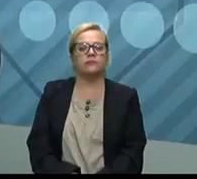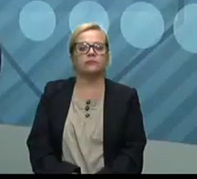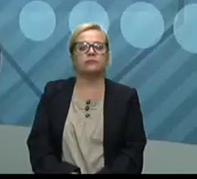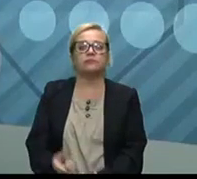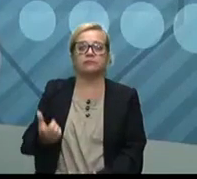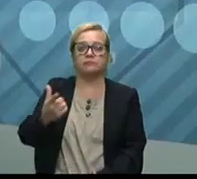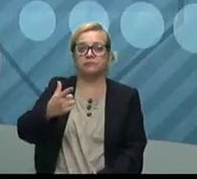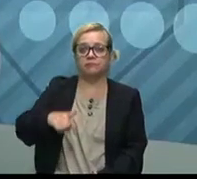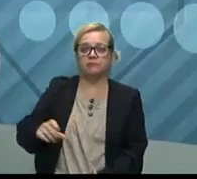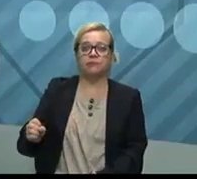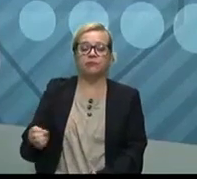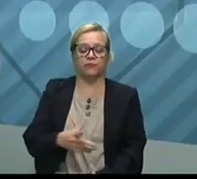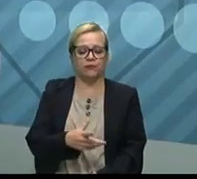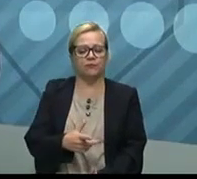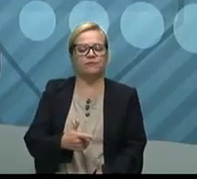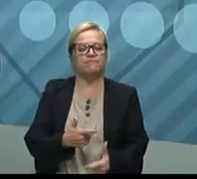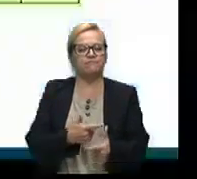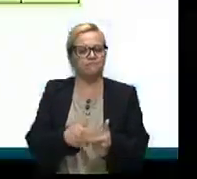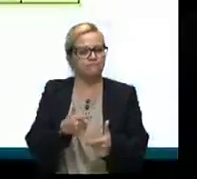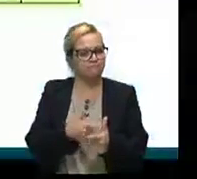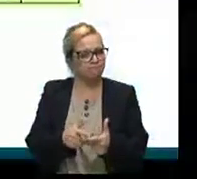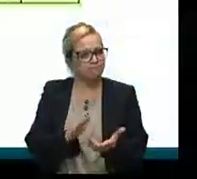Vamos então a novas situações.